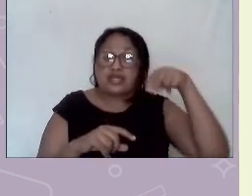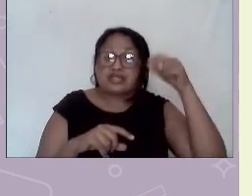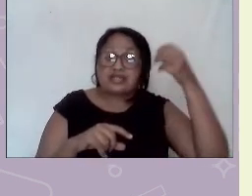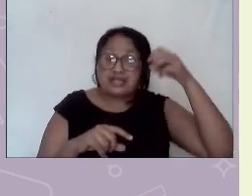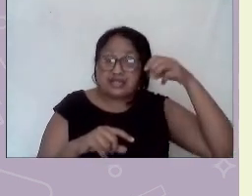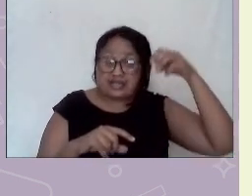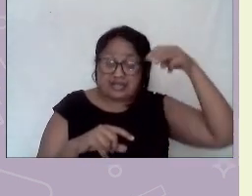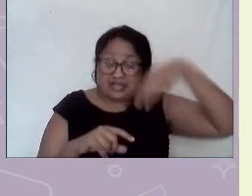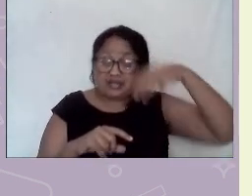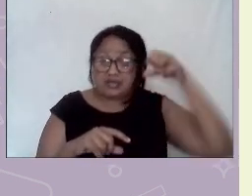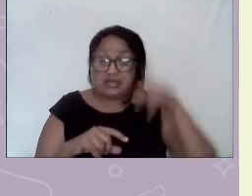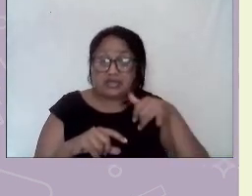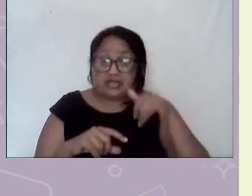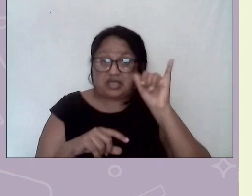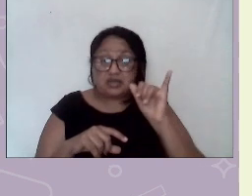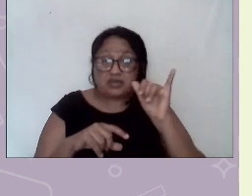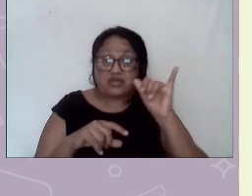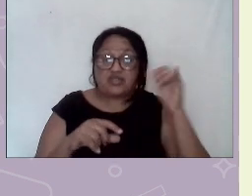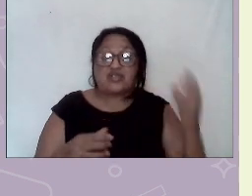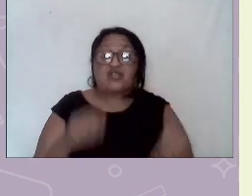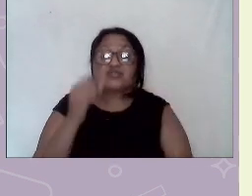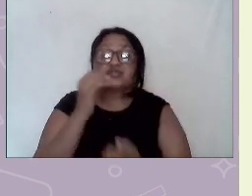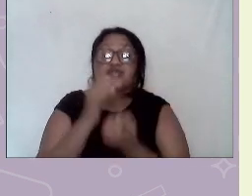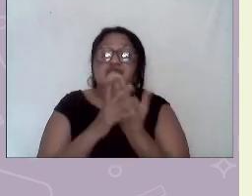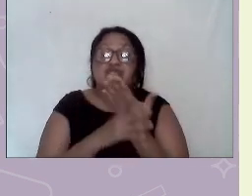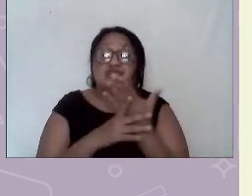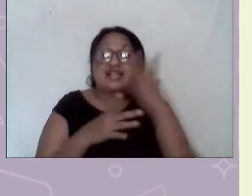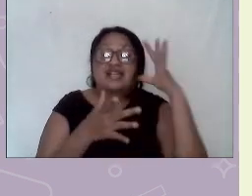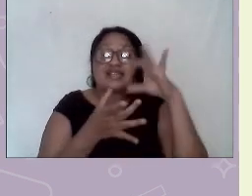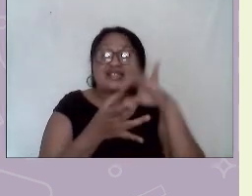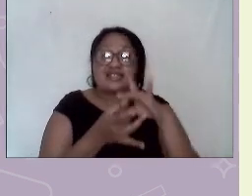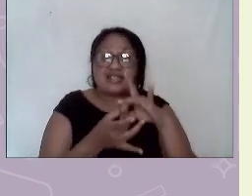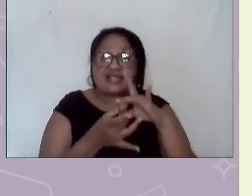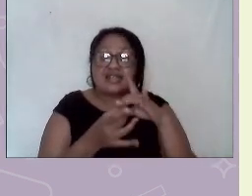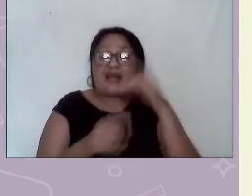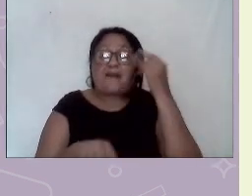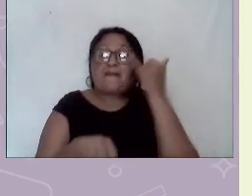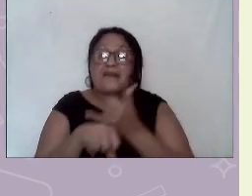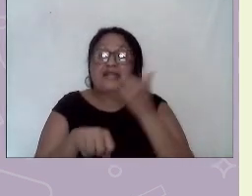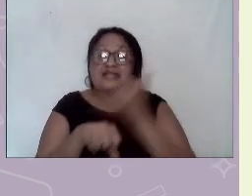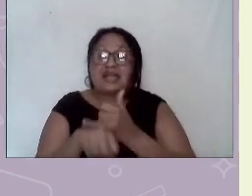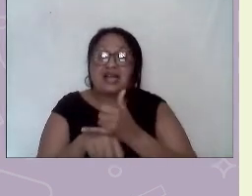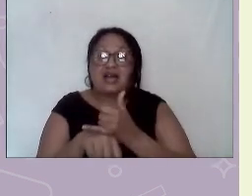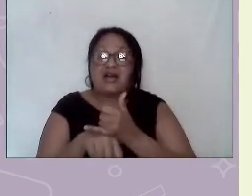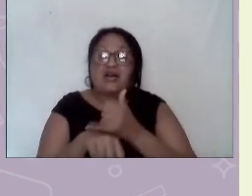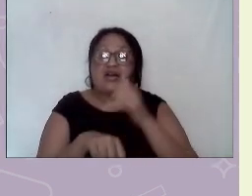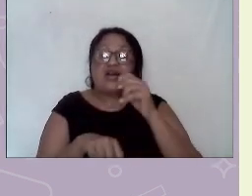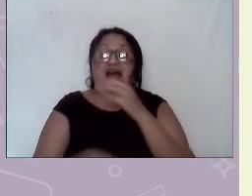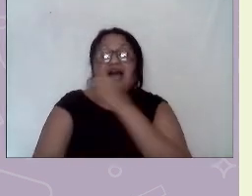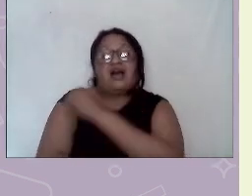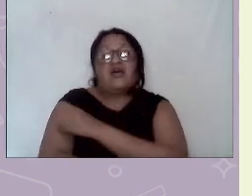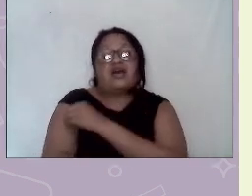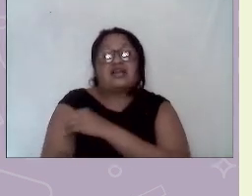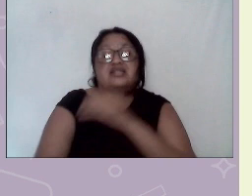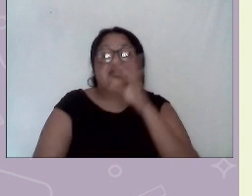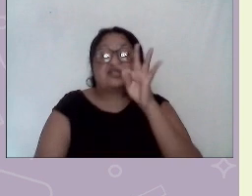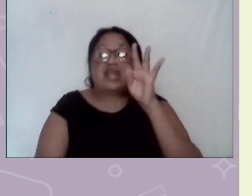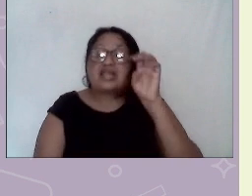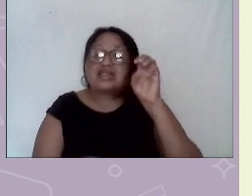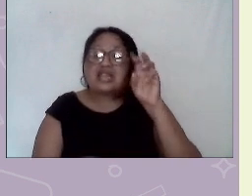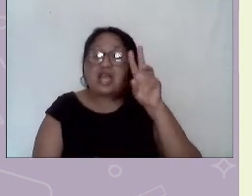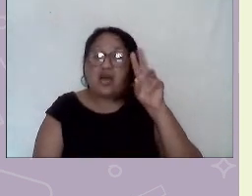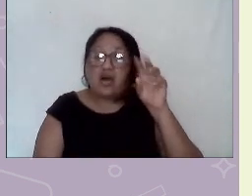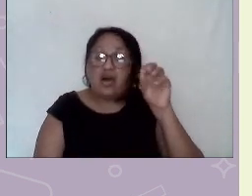formados a partir da ligação entre os metais alcalinos terrosos com os halogênios onde M